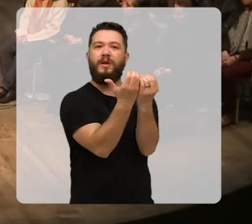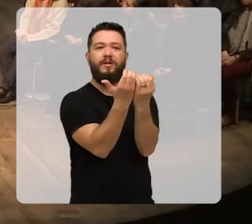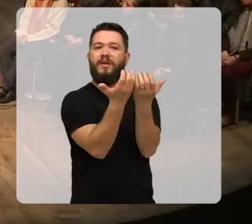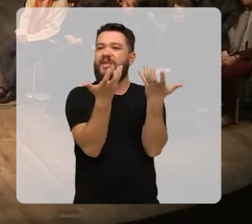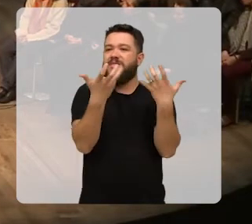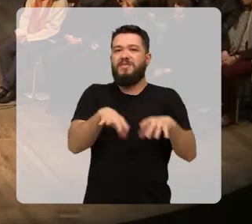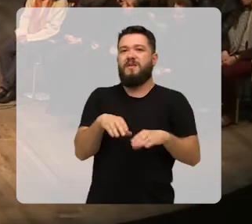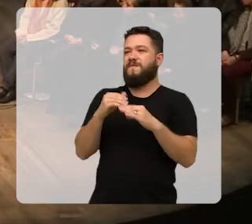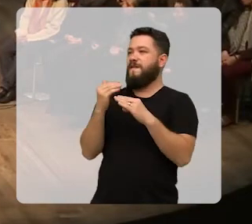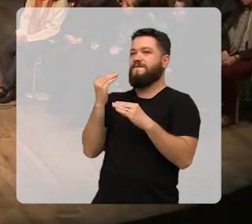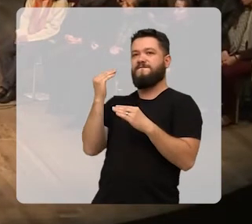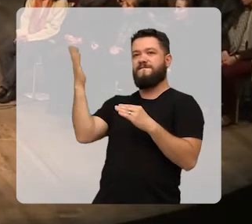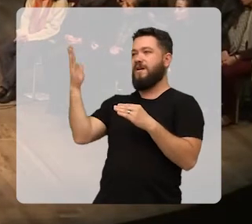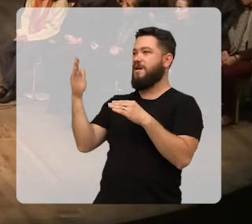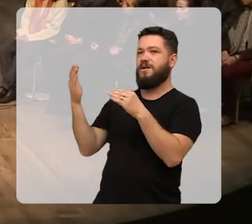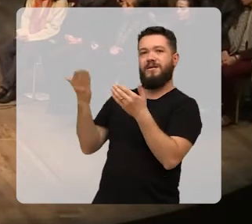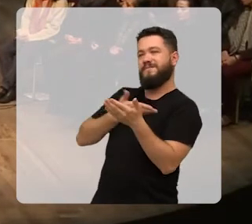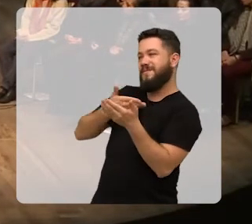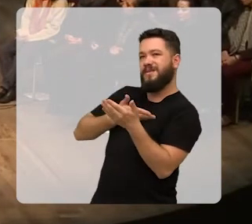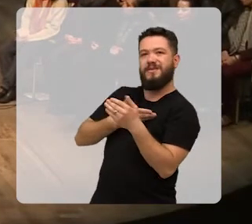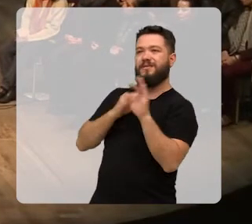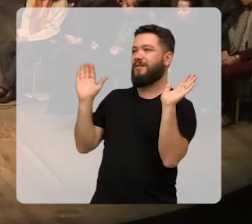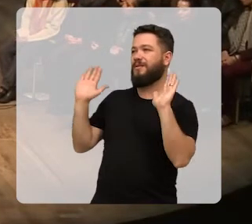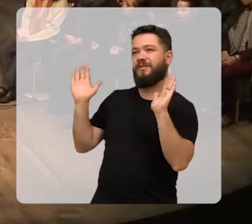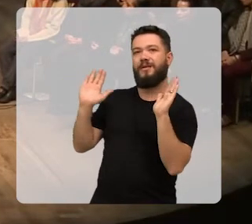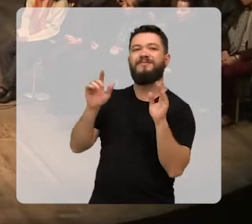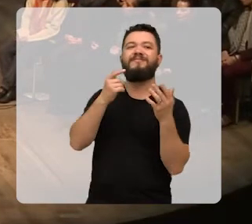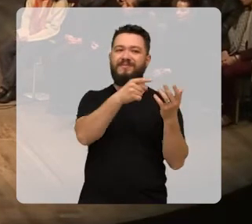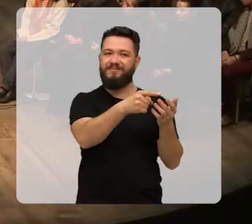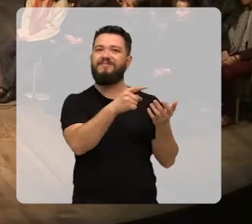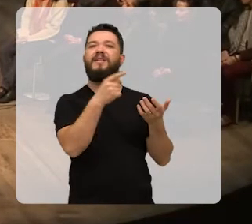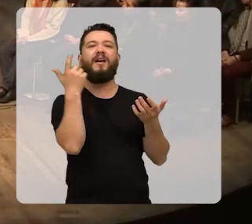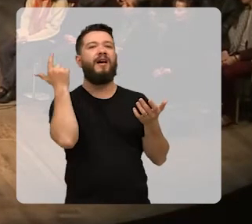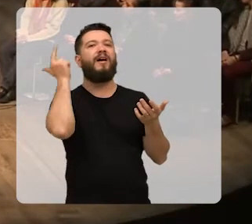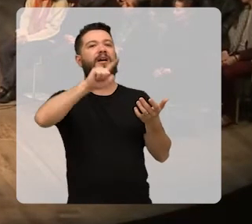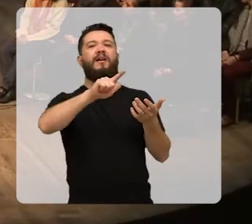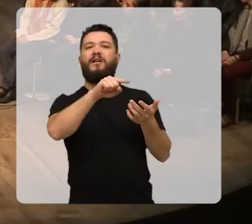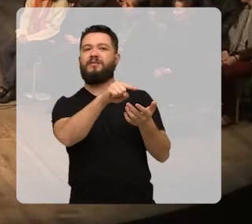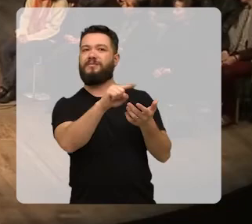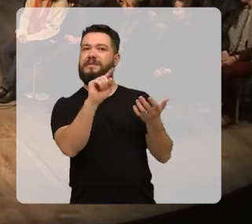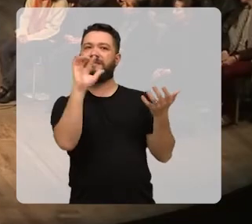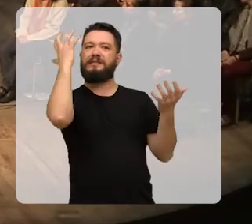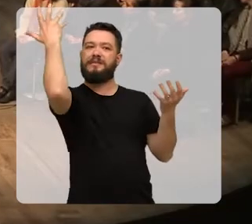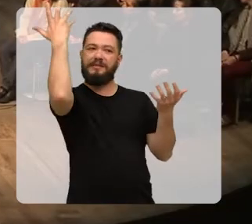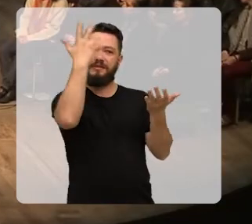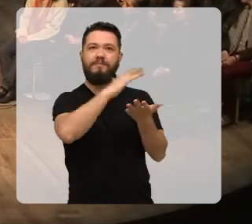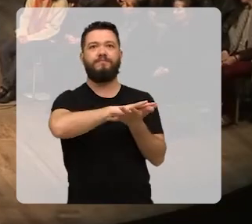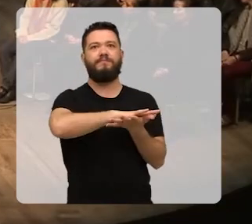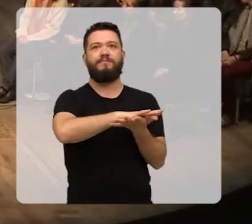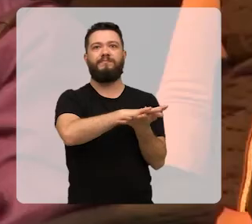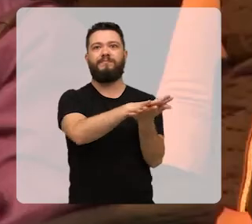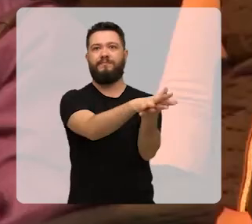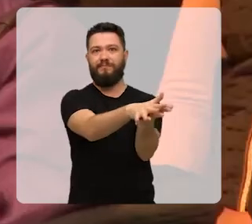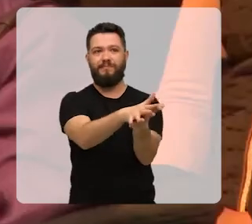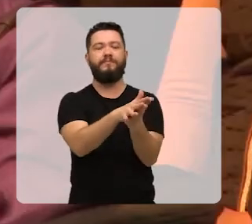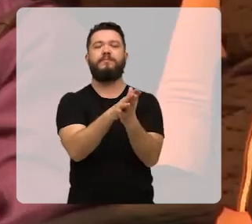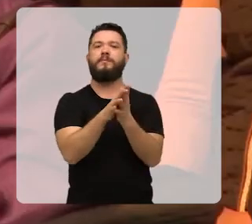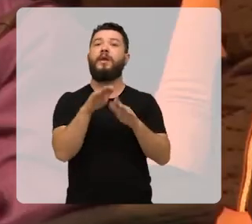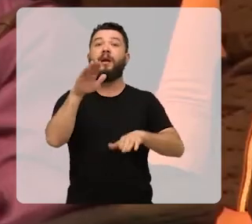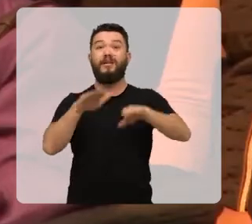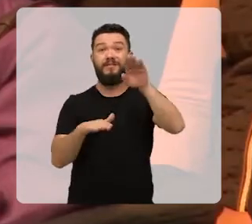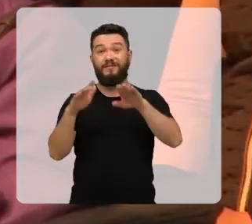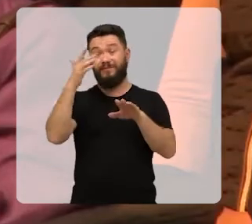lembrando que a duração da guerra era uma incógnita. Ademais, em alguns casos tinha